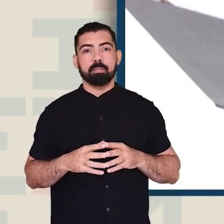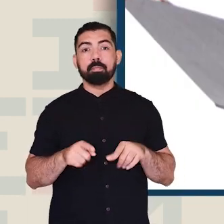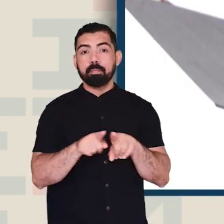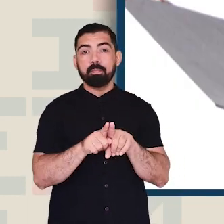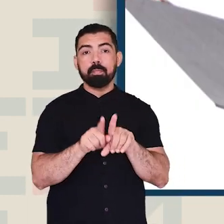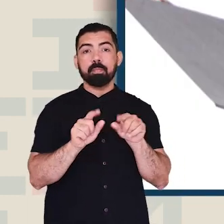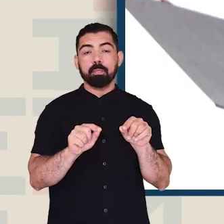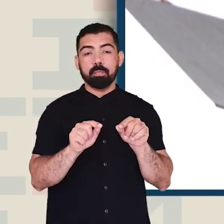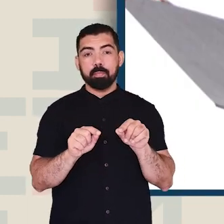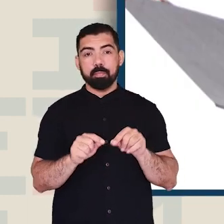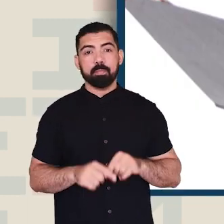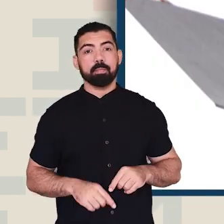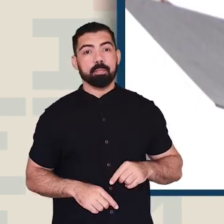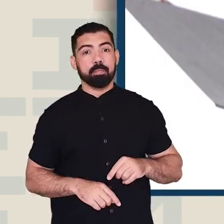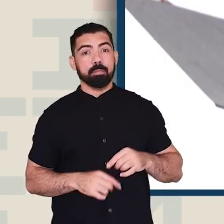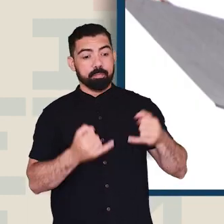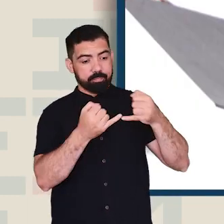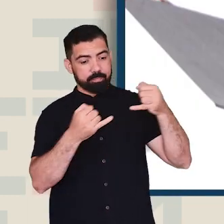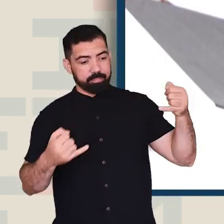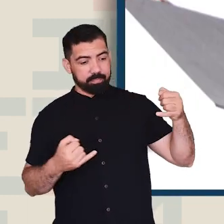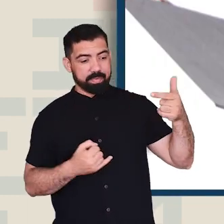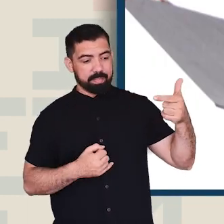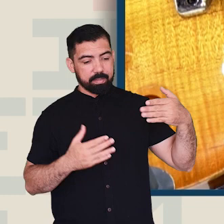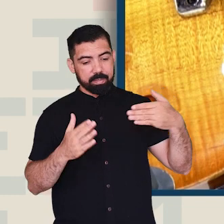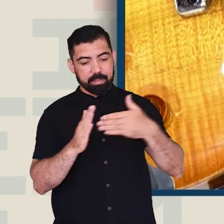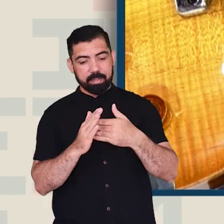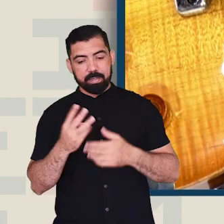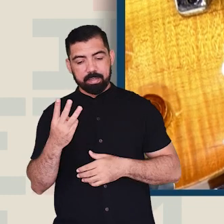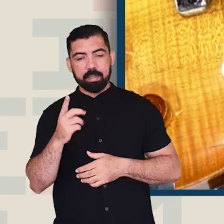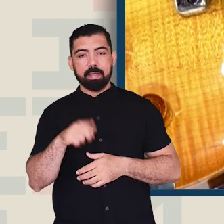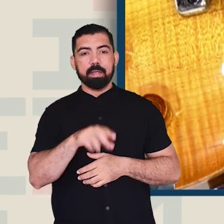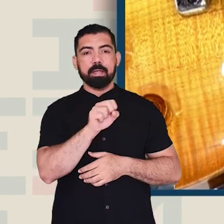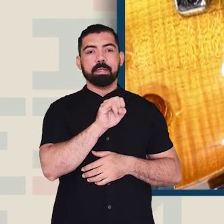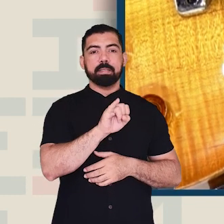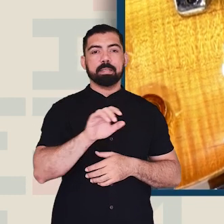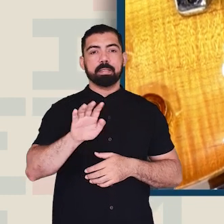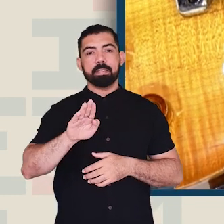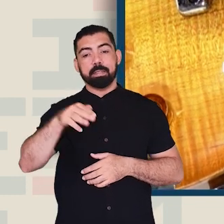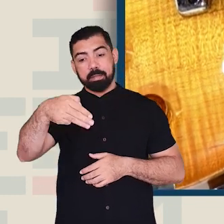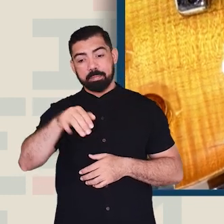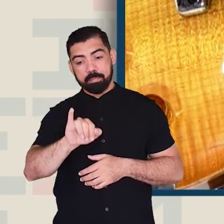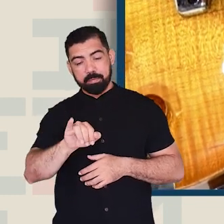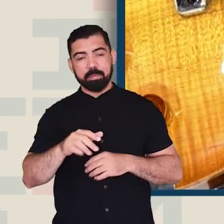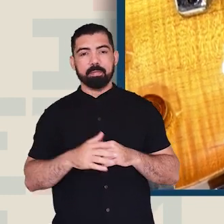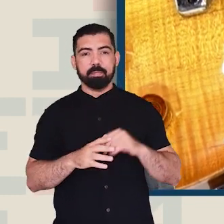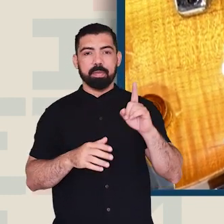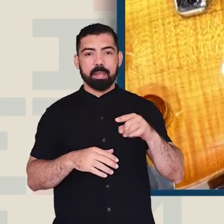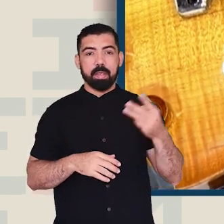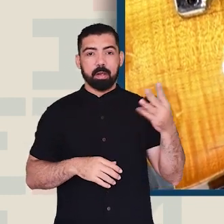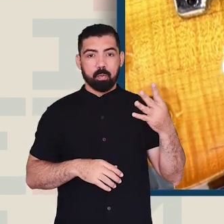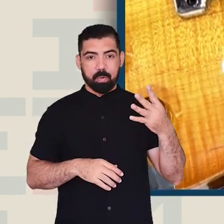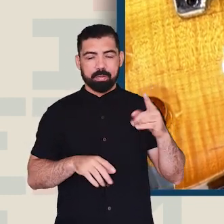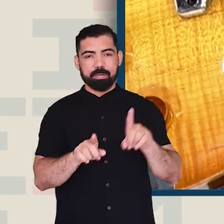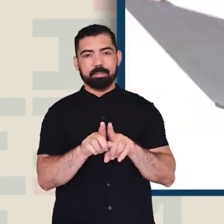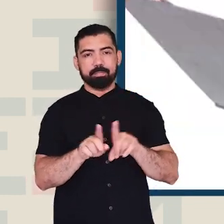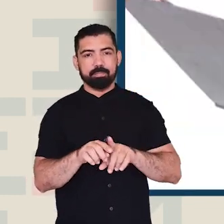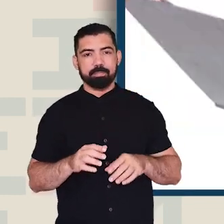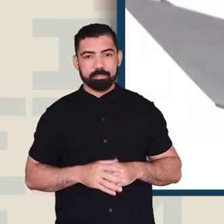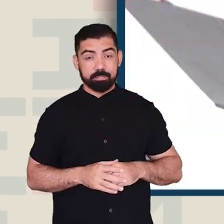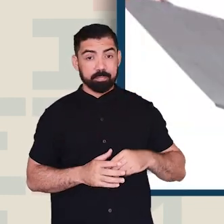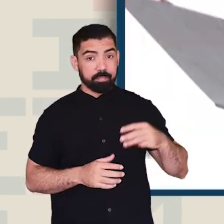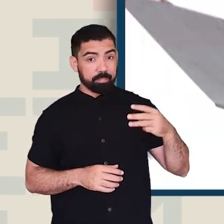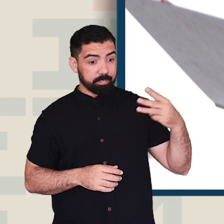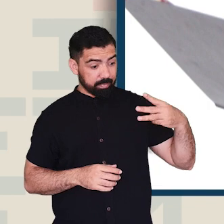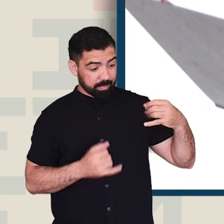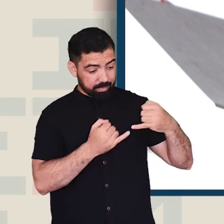E da segunda para a terceira corda, Si, Mi também está afinado em quartas. Da